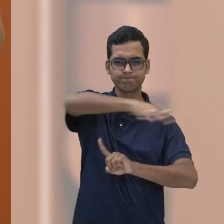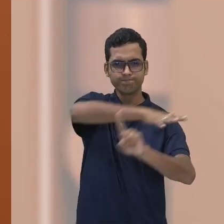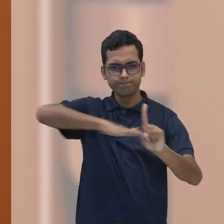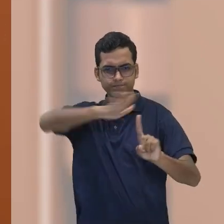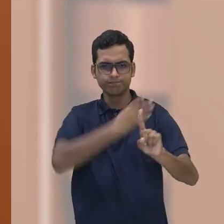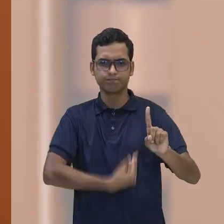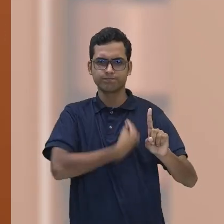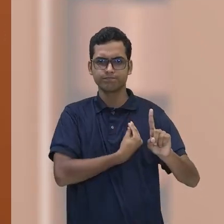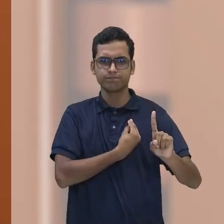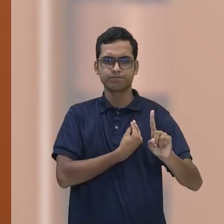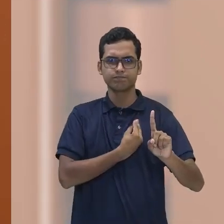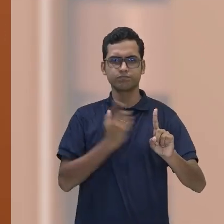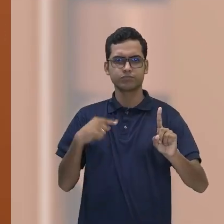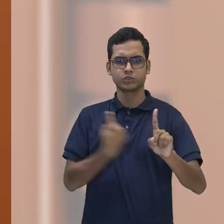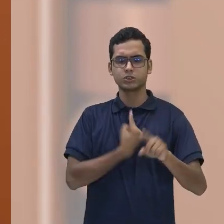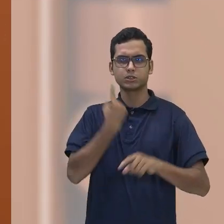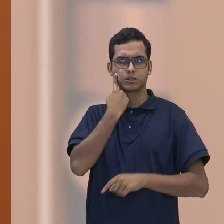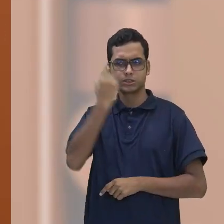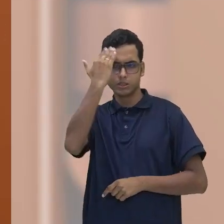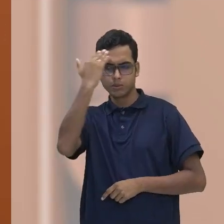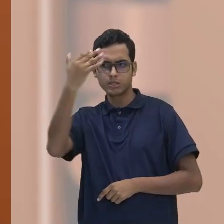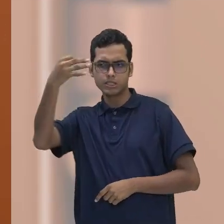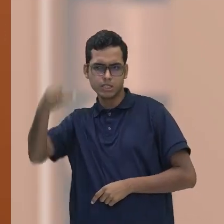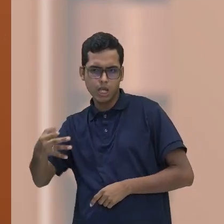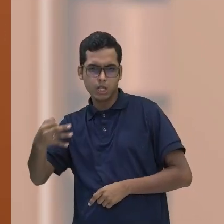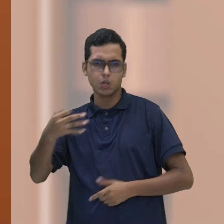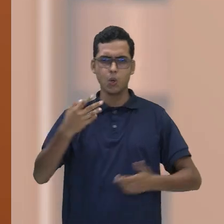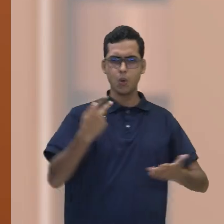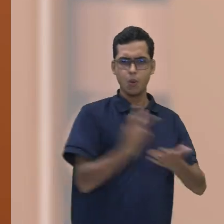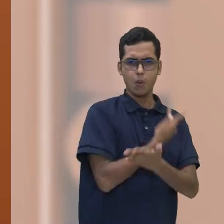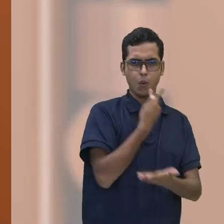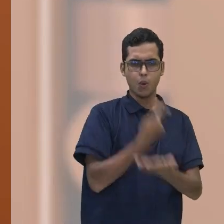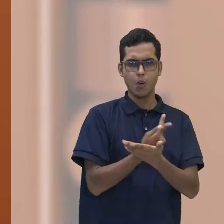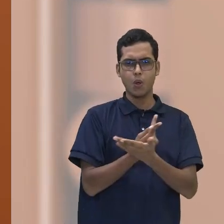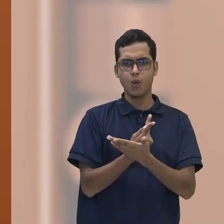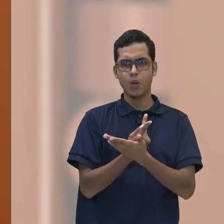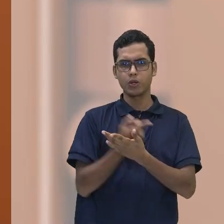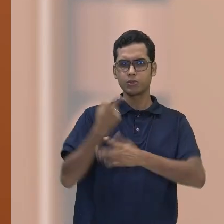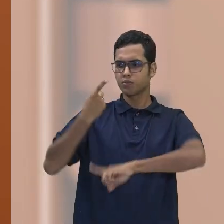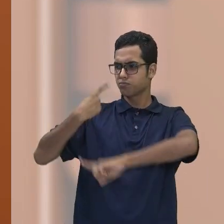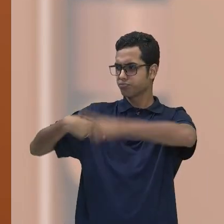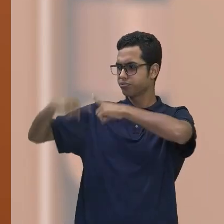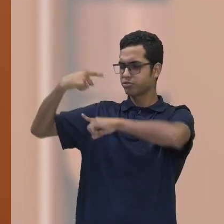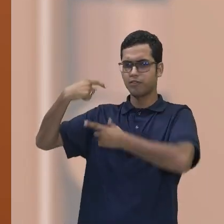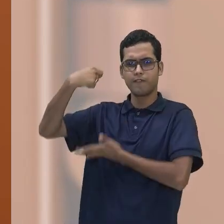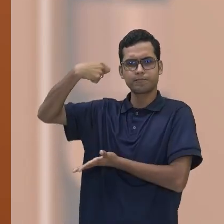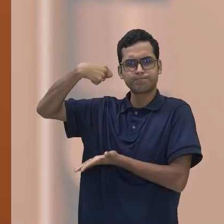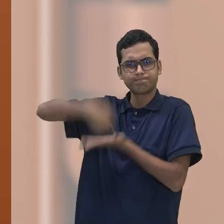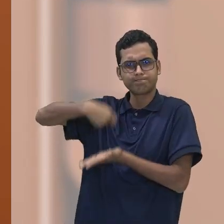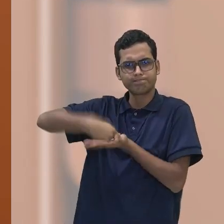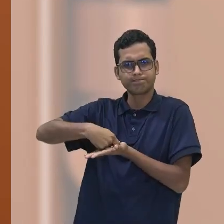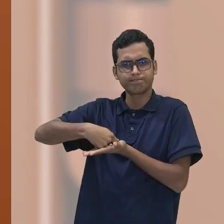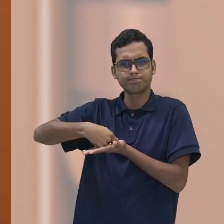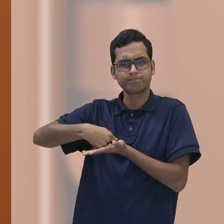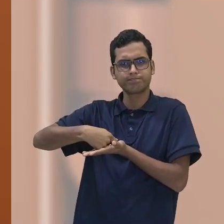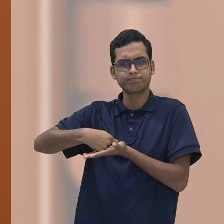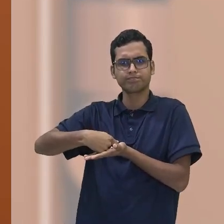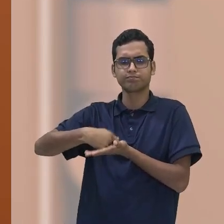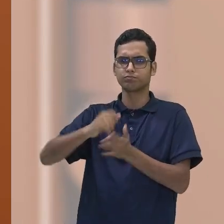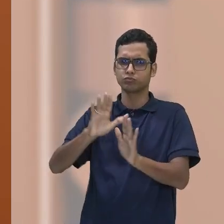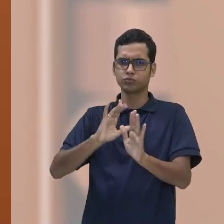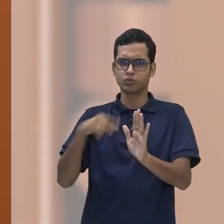gente vê como certo ou errado, foram impostos por nós. Impostos por nós